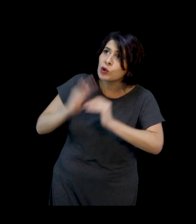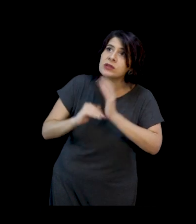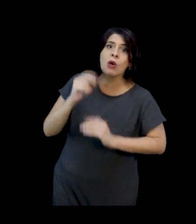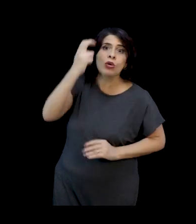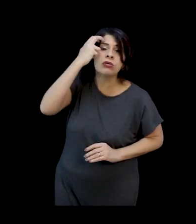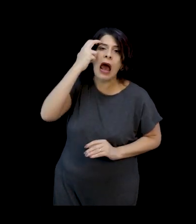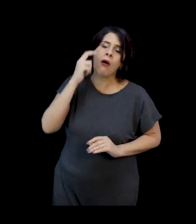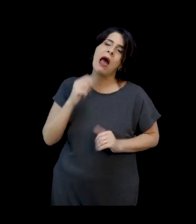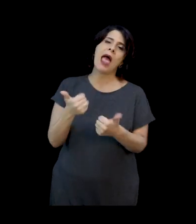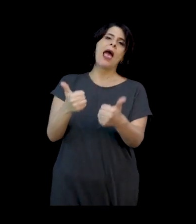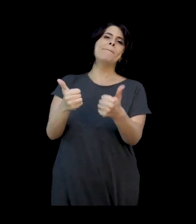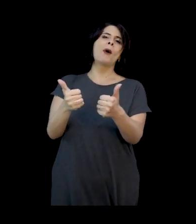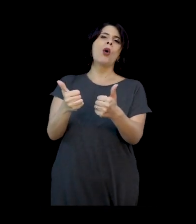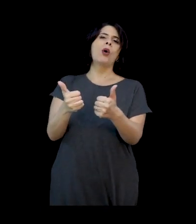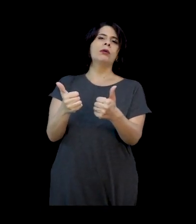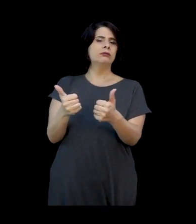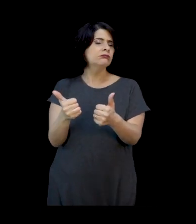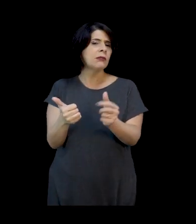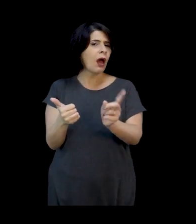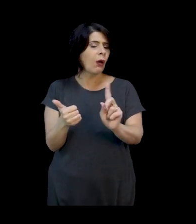cultural.